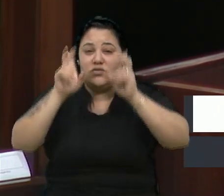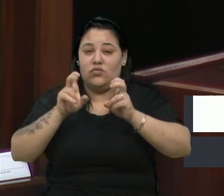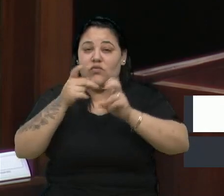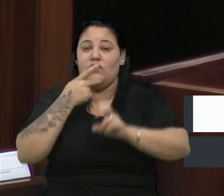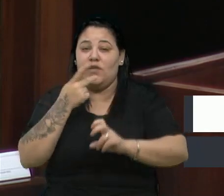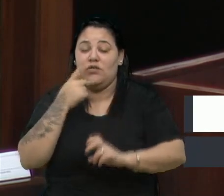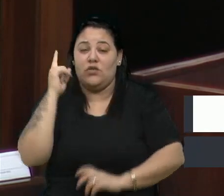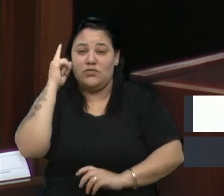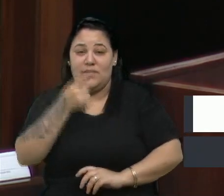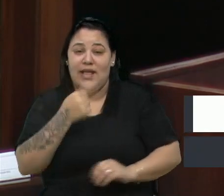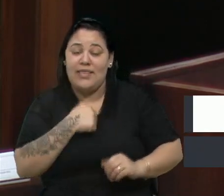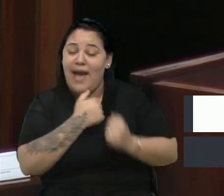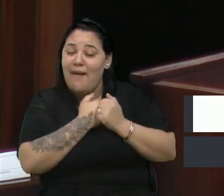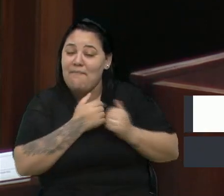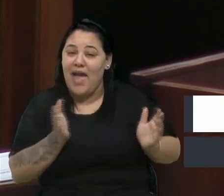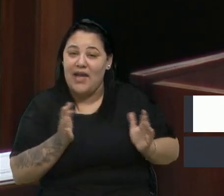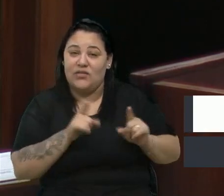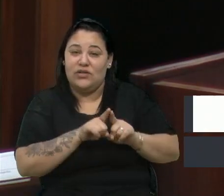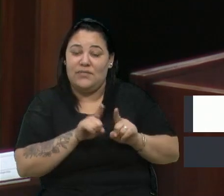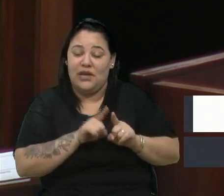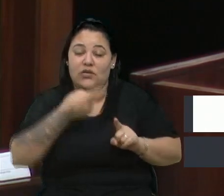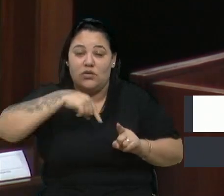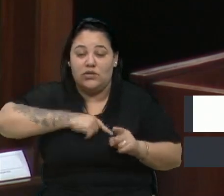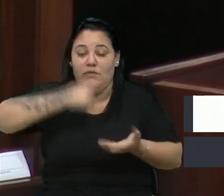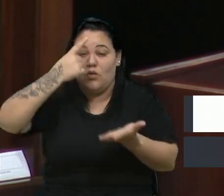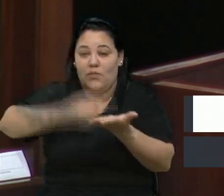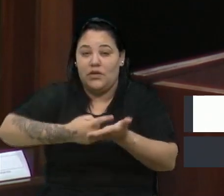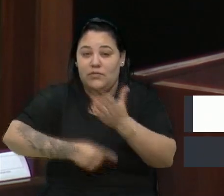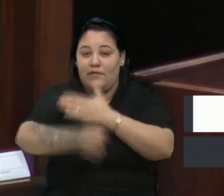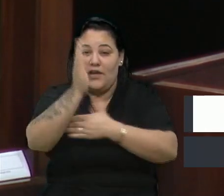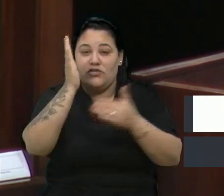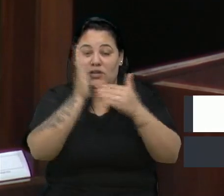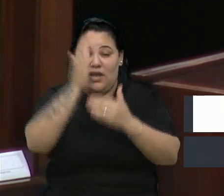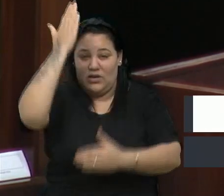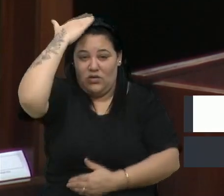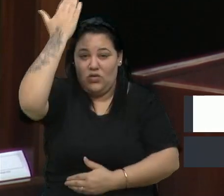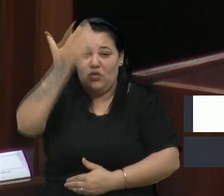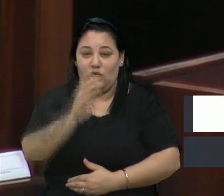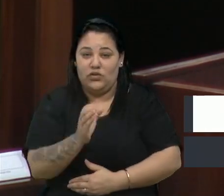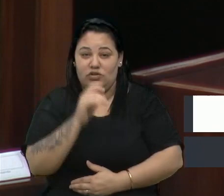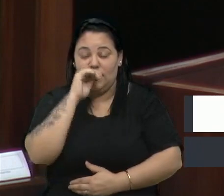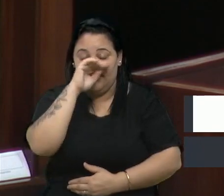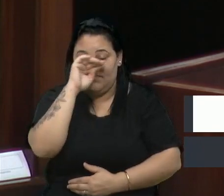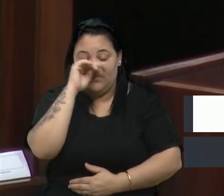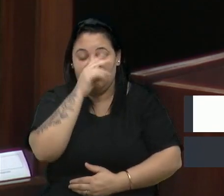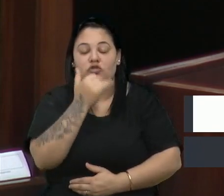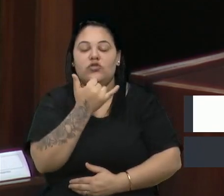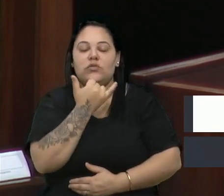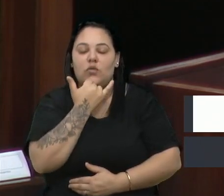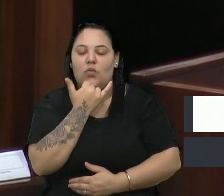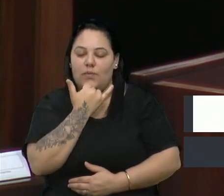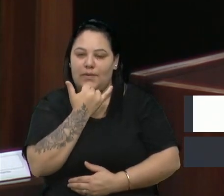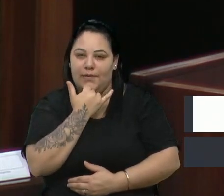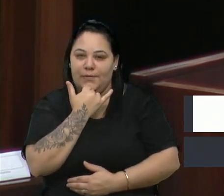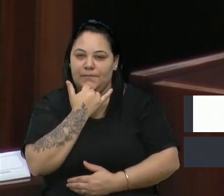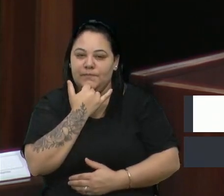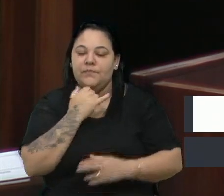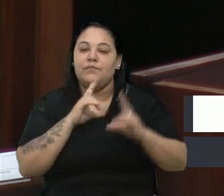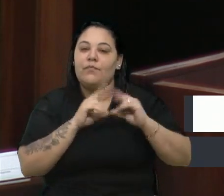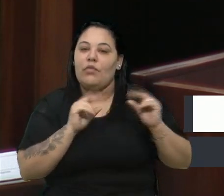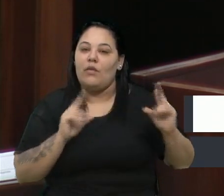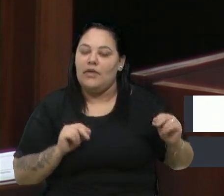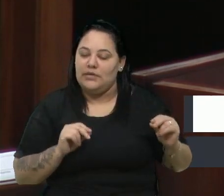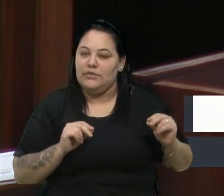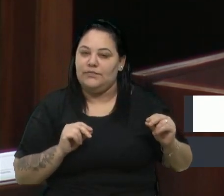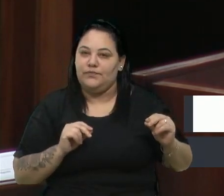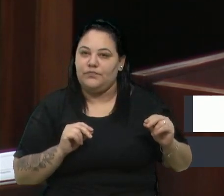está à disposição, estamos agendando uma ida a Curitiba, em Brasília, no Ministério de Desenvolvimento Agrário,